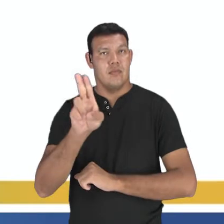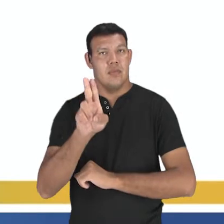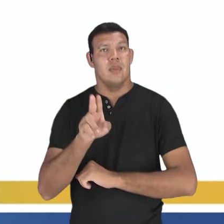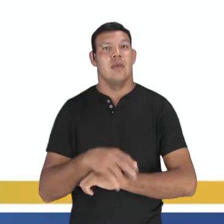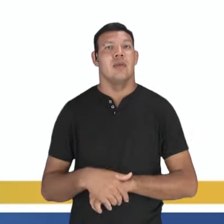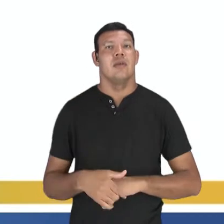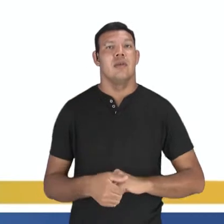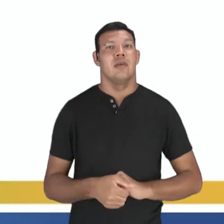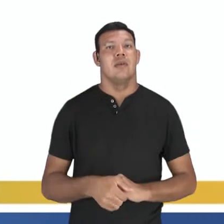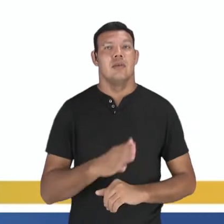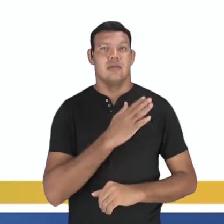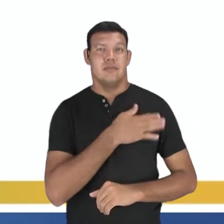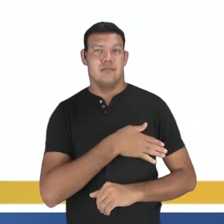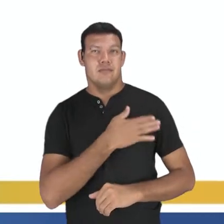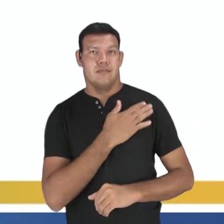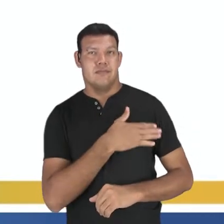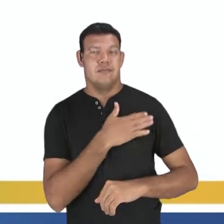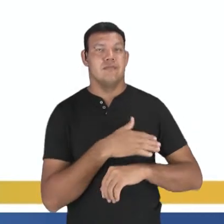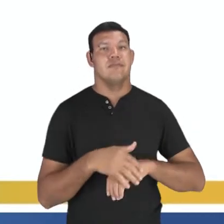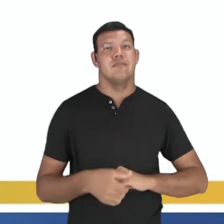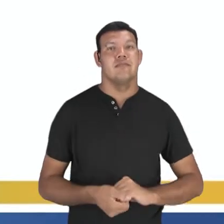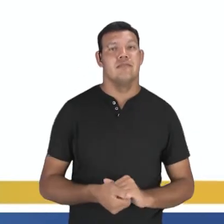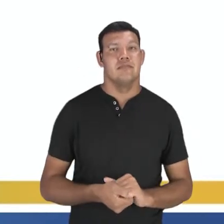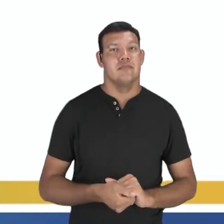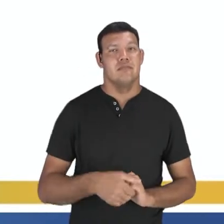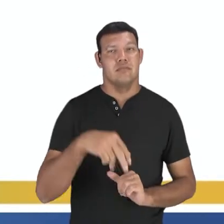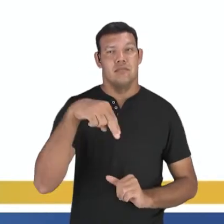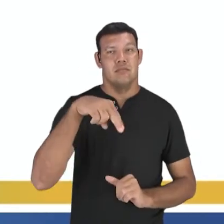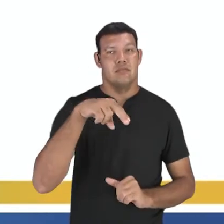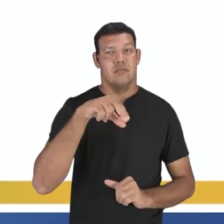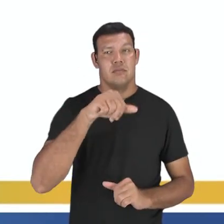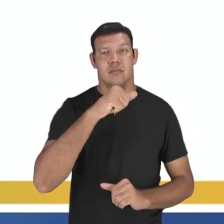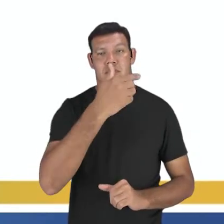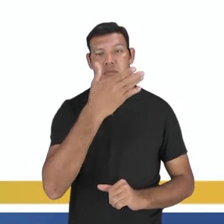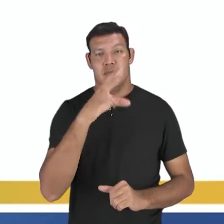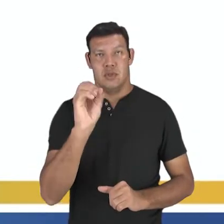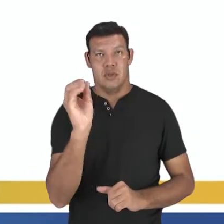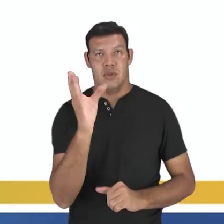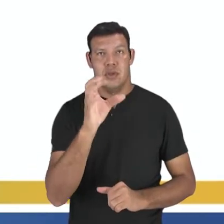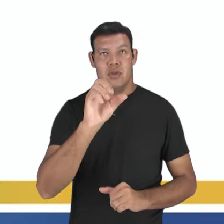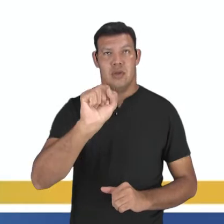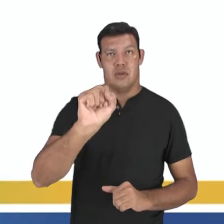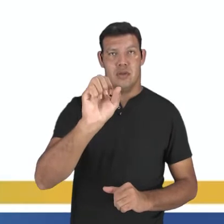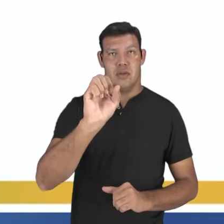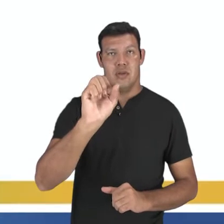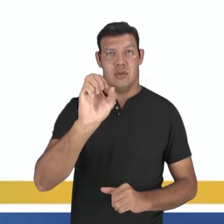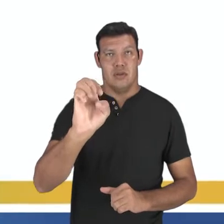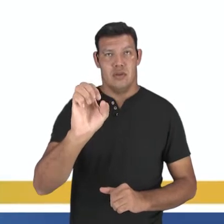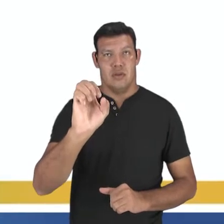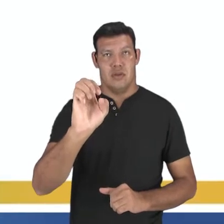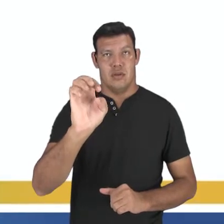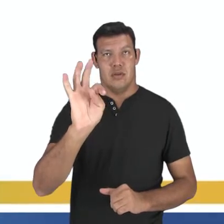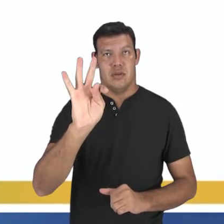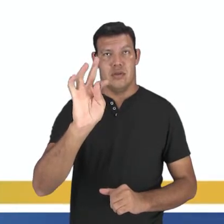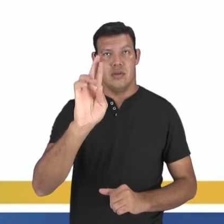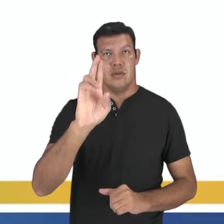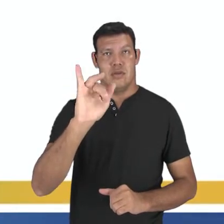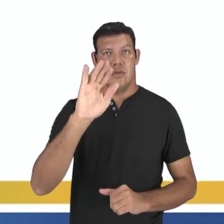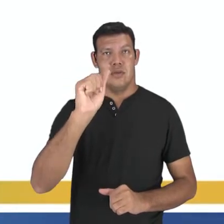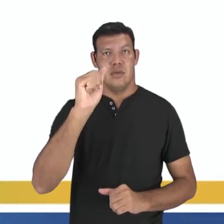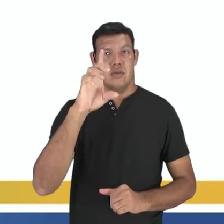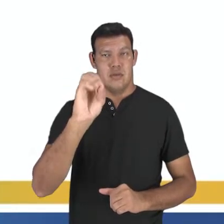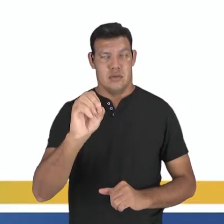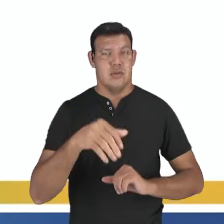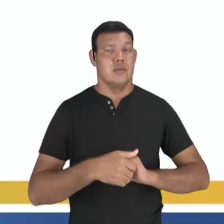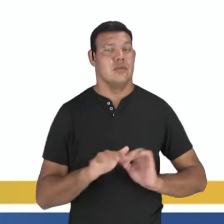muscular estriado cardíaco e o muscular não estriado. Então, cada um tem o seu próprio formato. E basicamente,